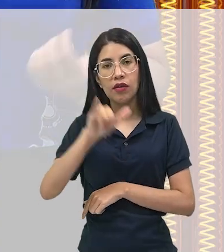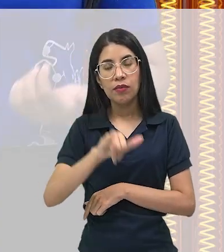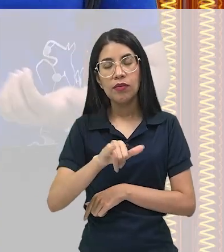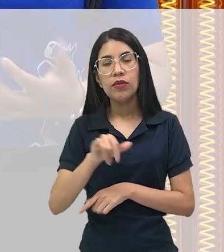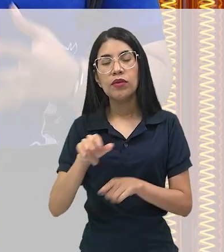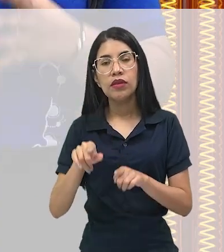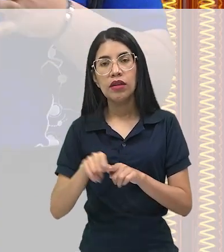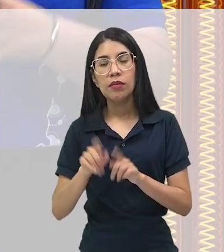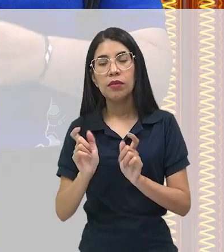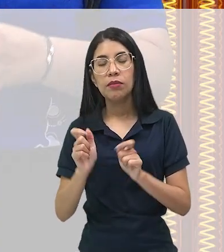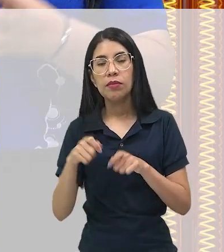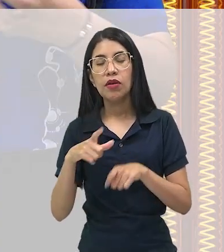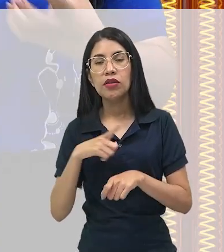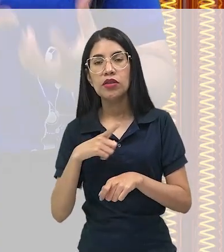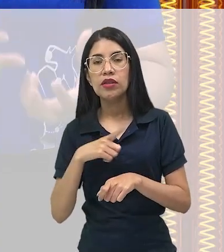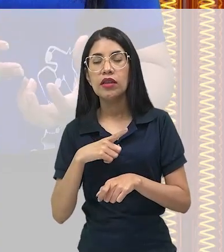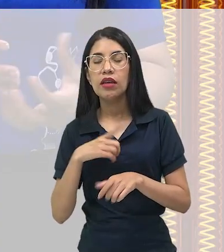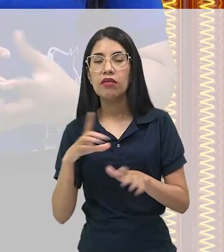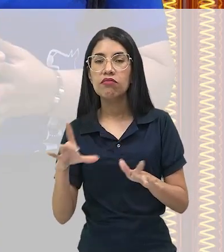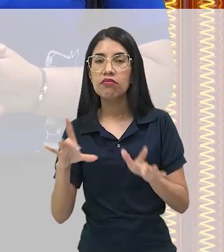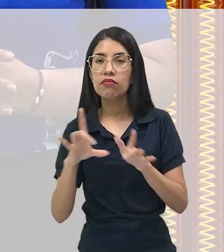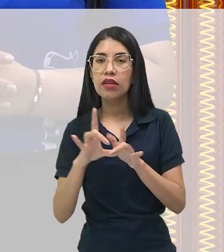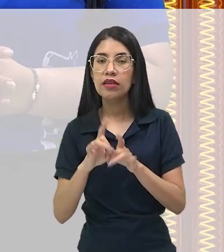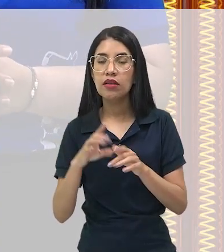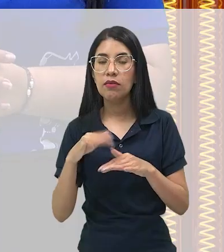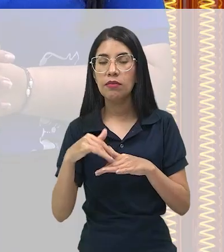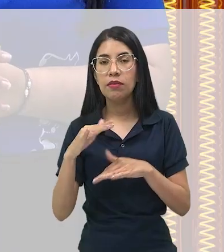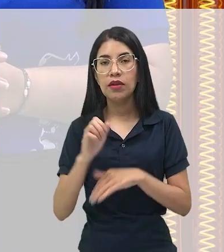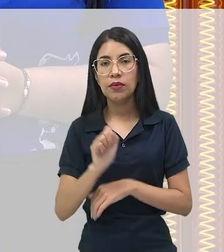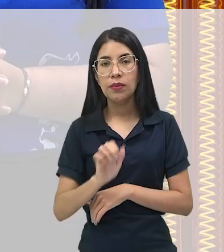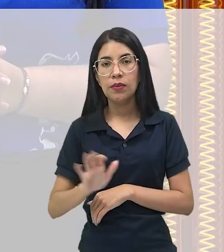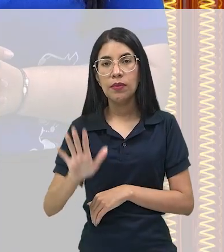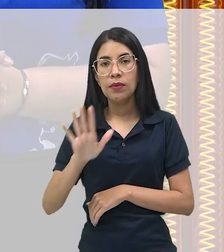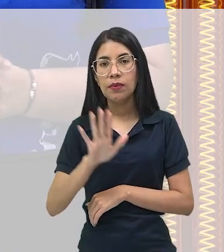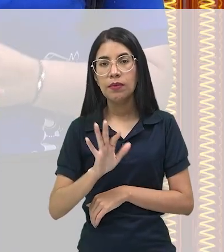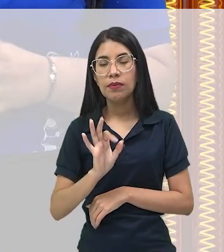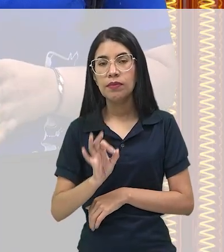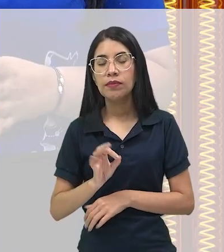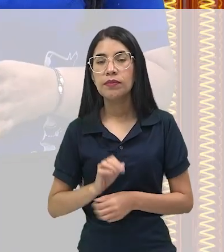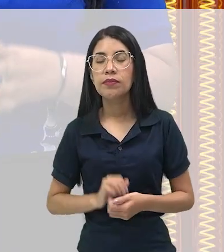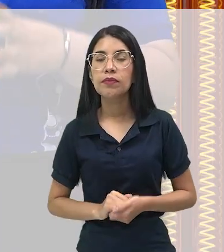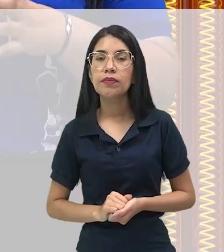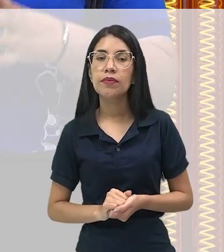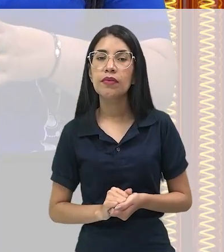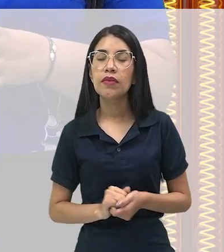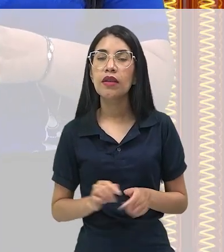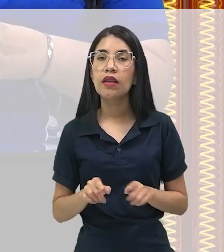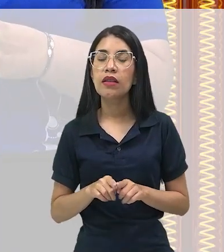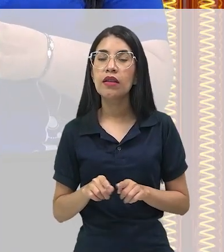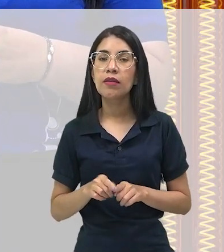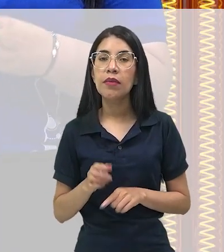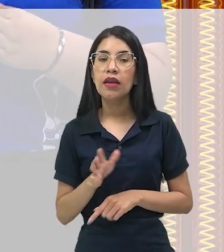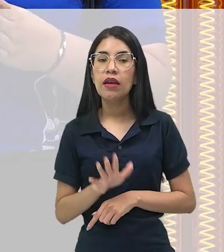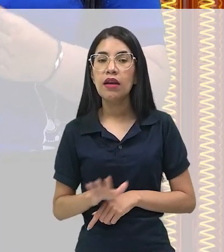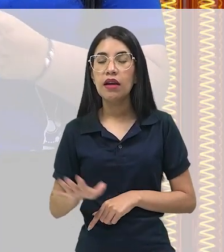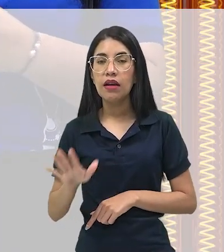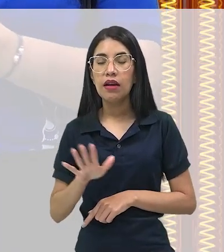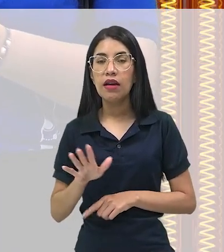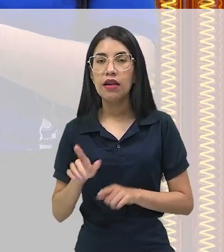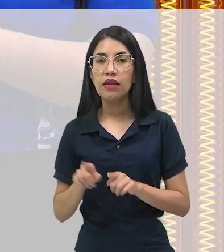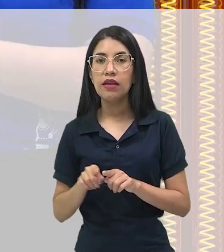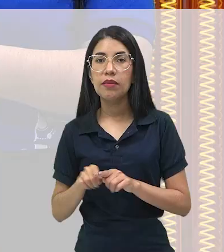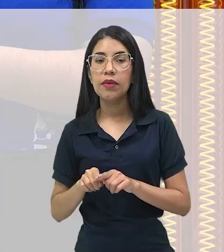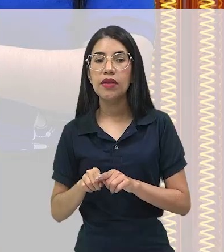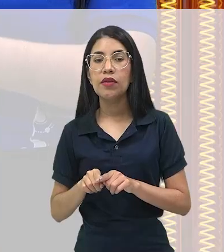conectar os Estados Unidos à parte asiática do nosso planeta. E tem essa questão do Vale